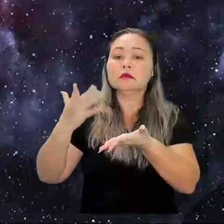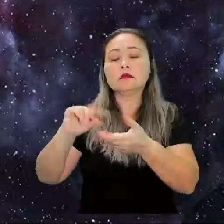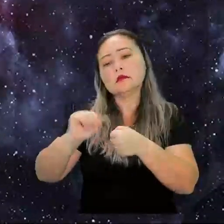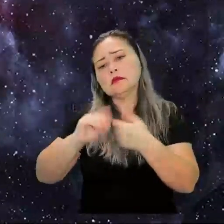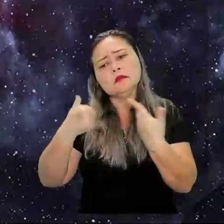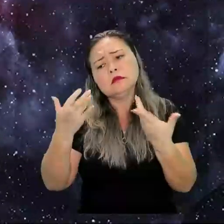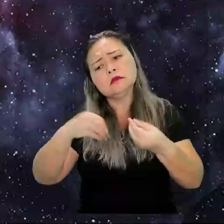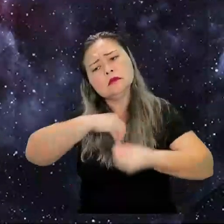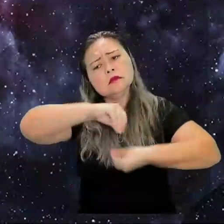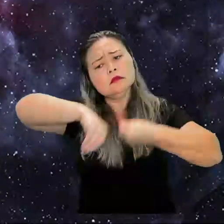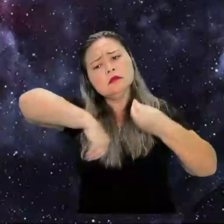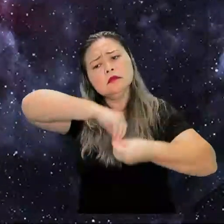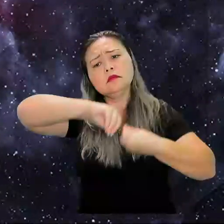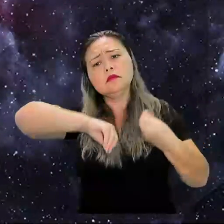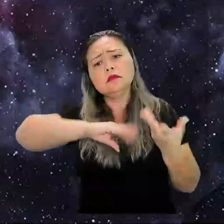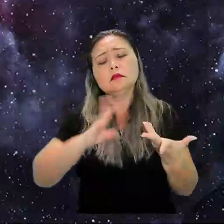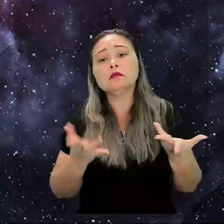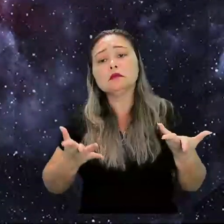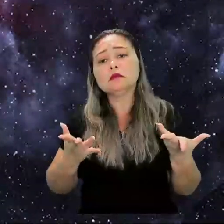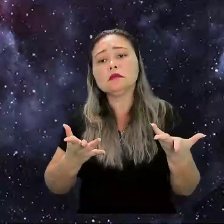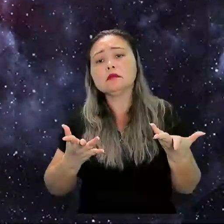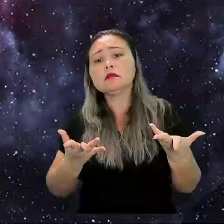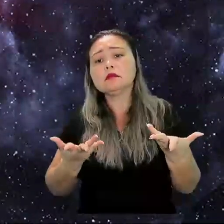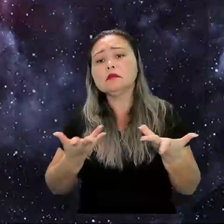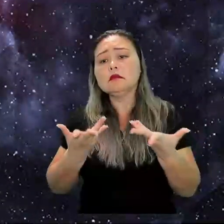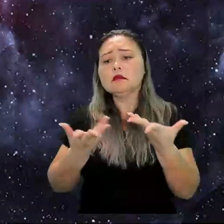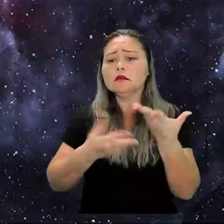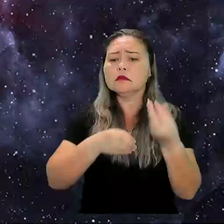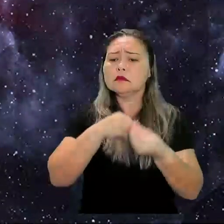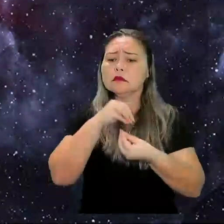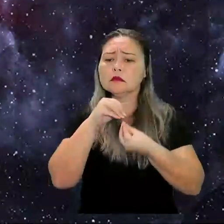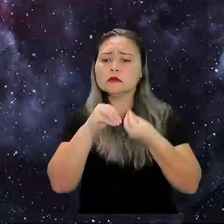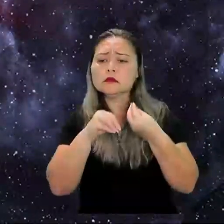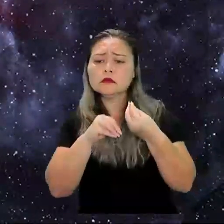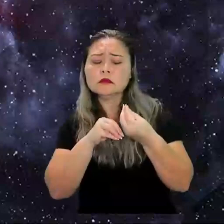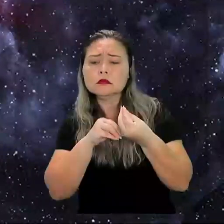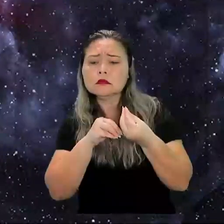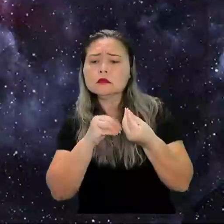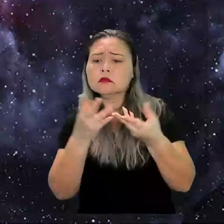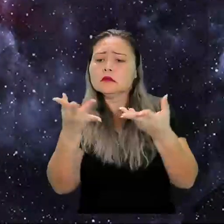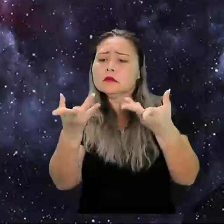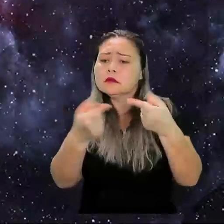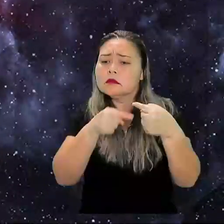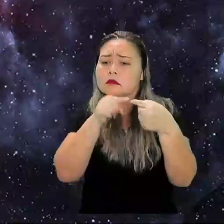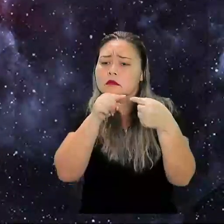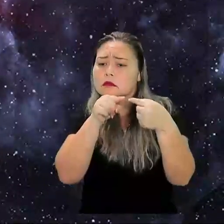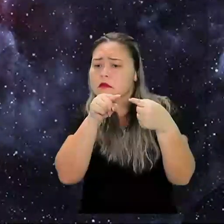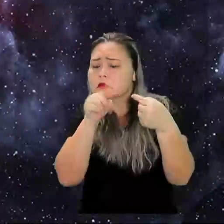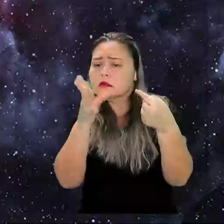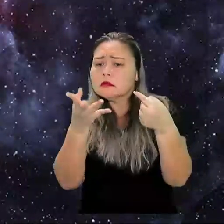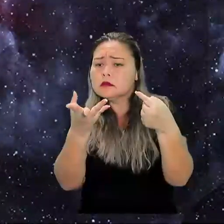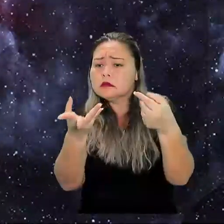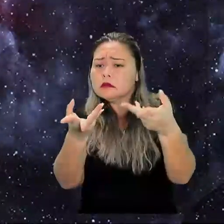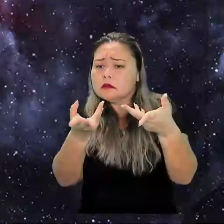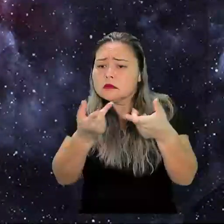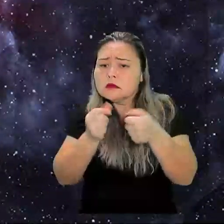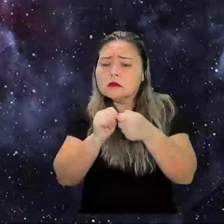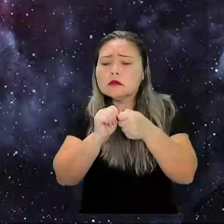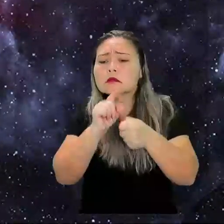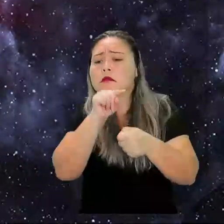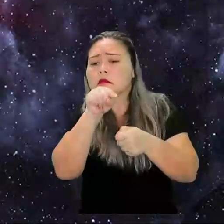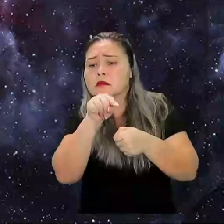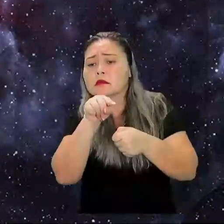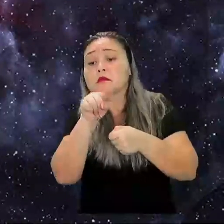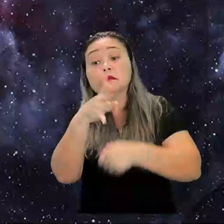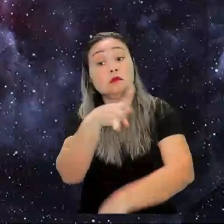Ele misturou, vamos dizer assim, ó. Como ele faz uma mistura de habilidades, né? Ele fez o que? Pegou lá